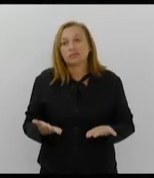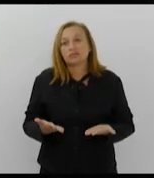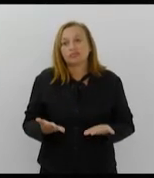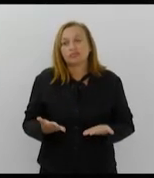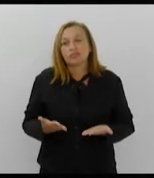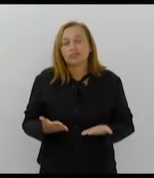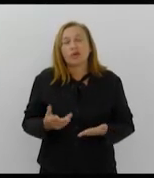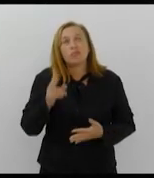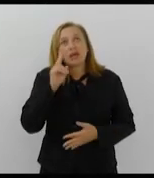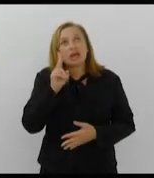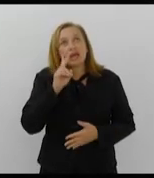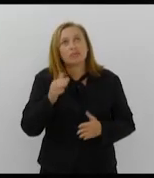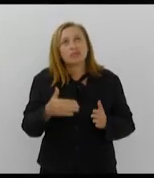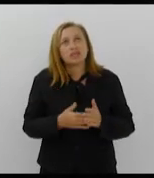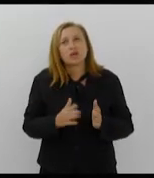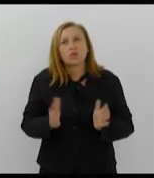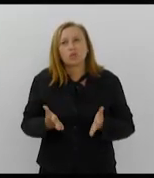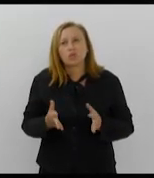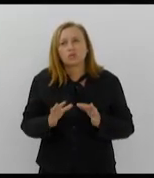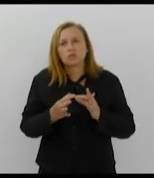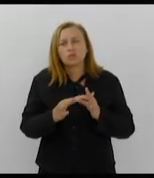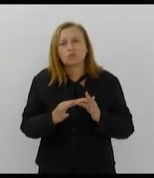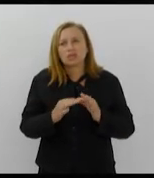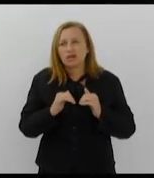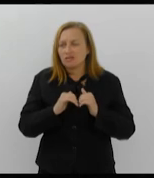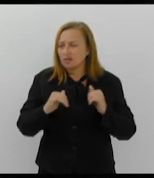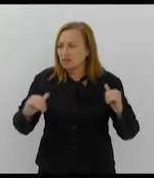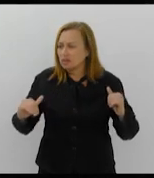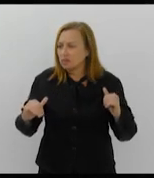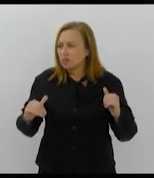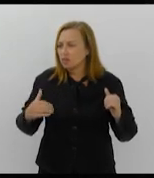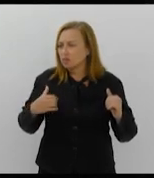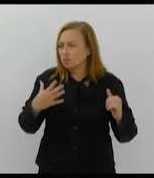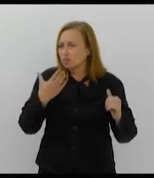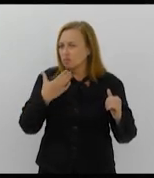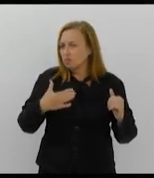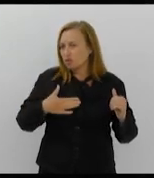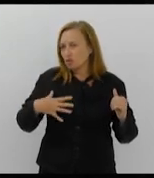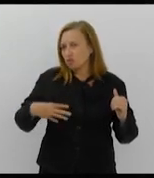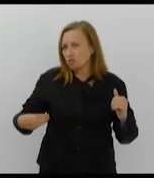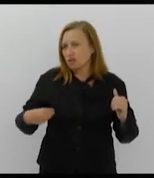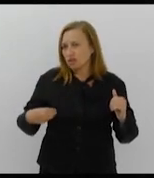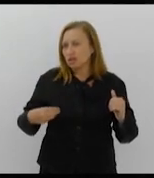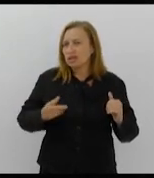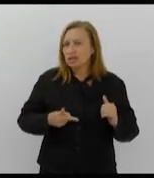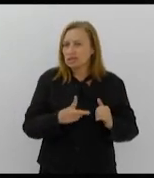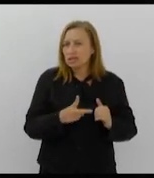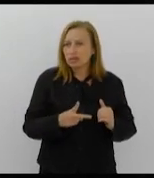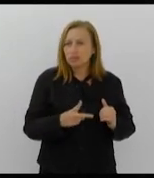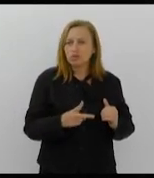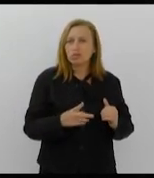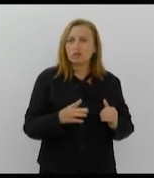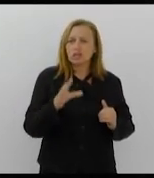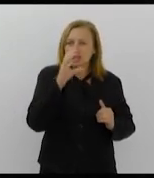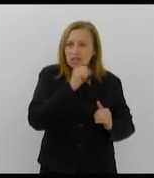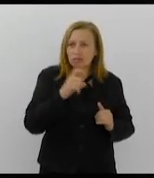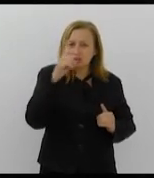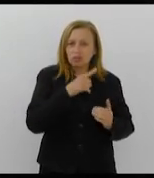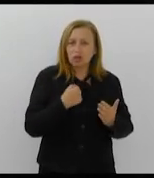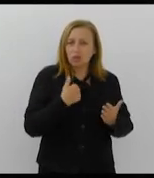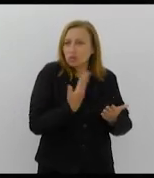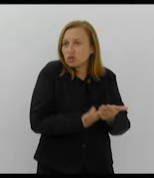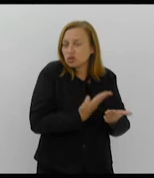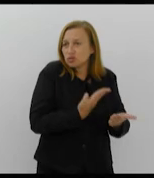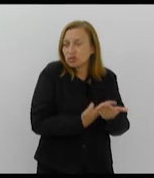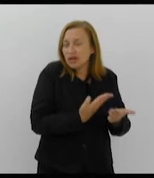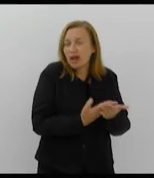me lembro até hoje a distância que eu tinha com meus filhos, e eu, cada vez que eu ia para a biblioteca, todos os finais de semana, eu lembrava minha